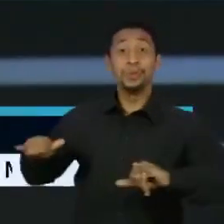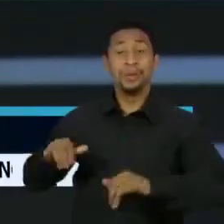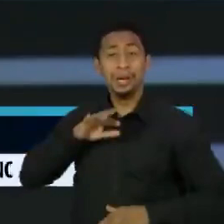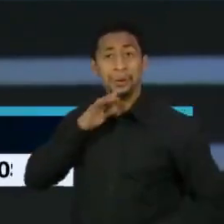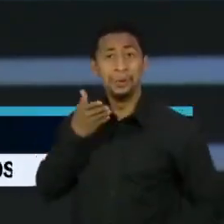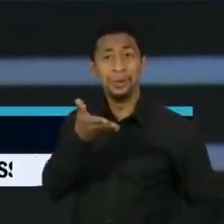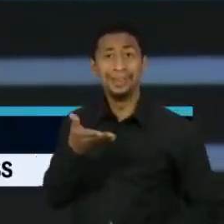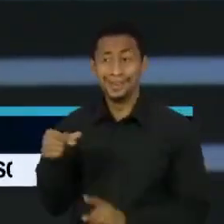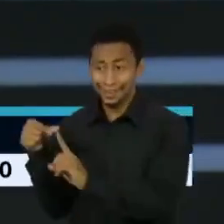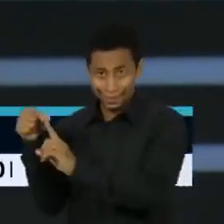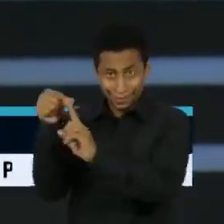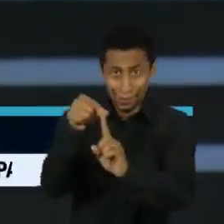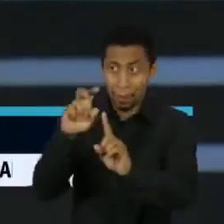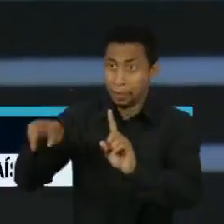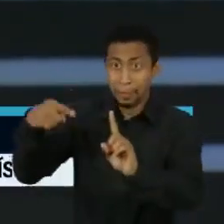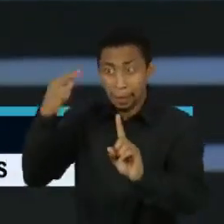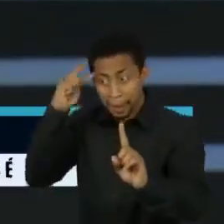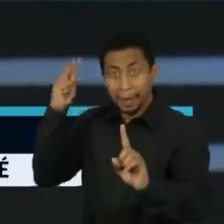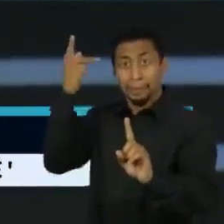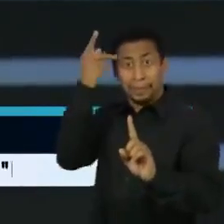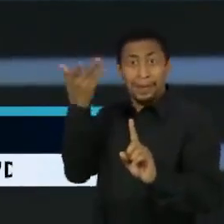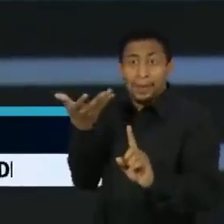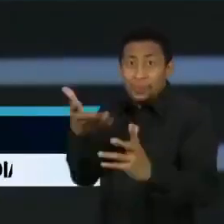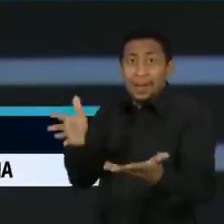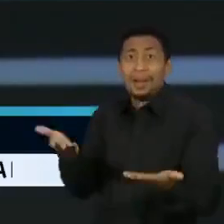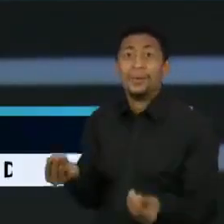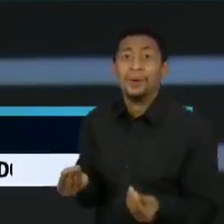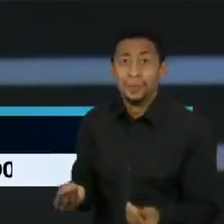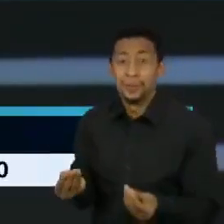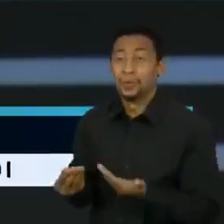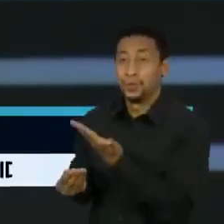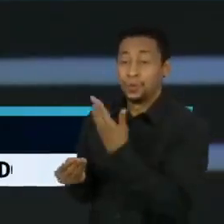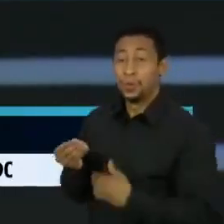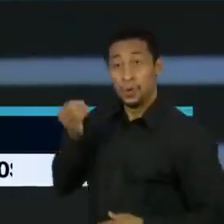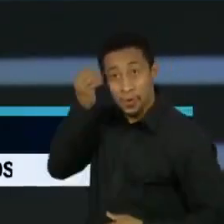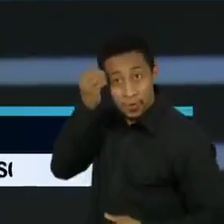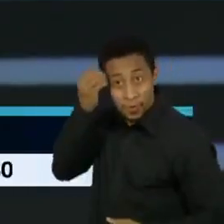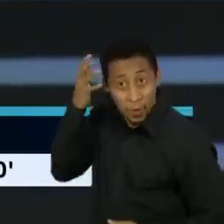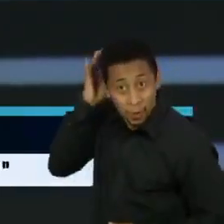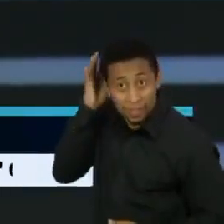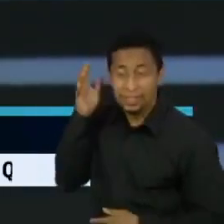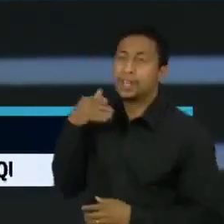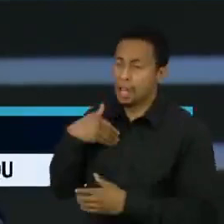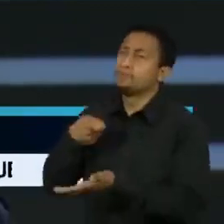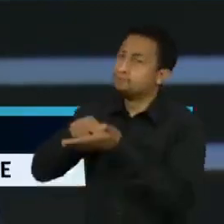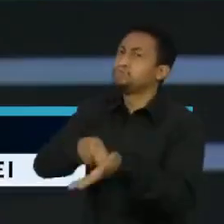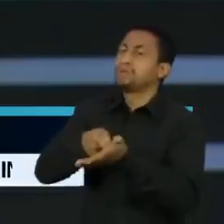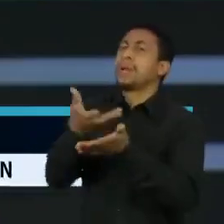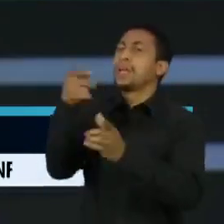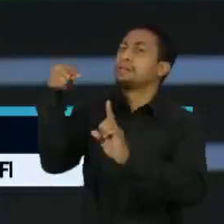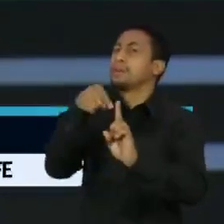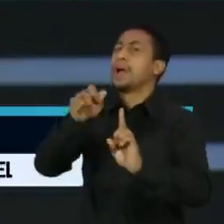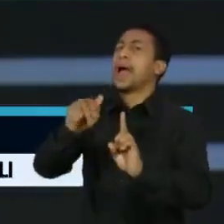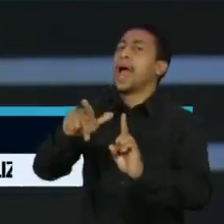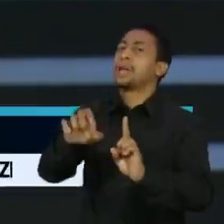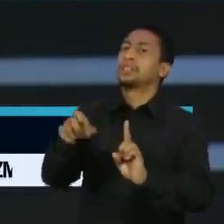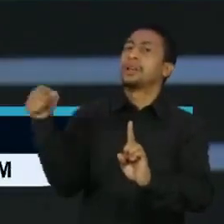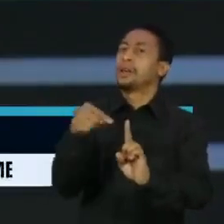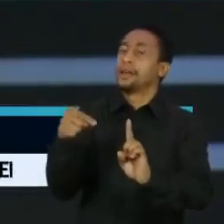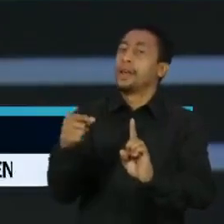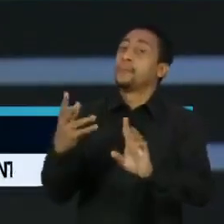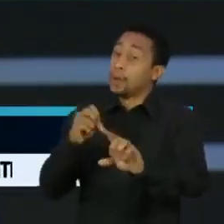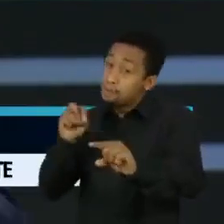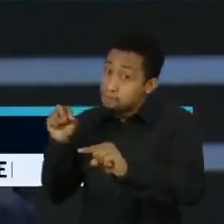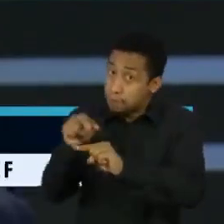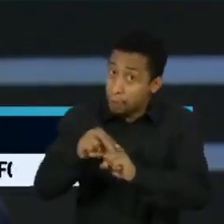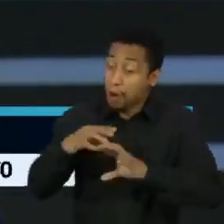para o indicado e por fim Dizem que o funk está insistindo na apreciação e defende o nome do André Mendonça que seria para que ao real a